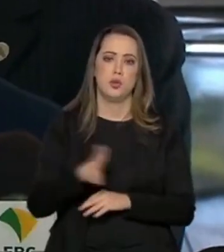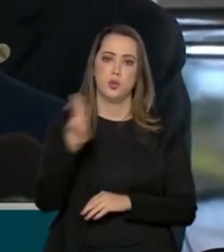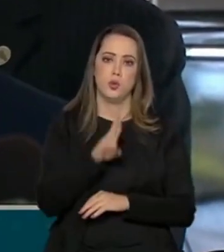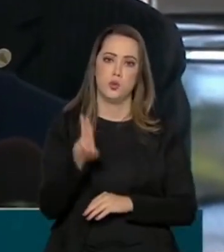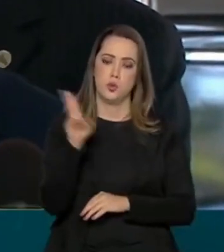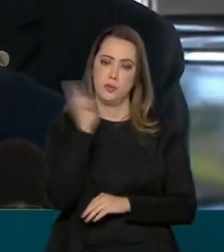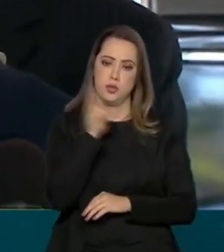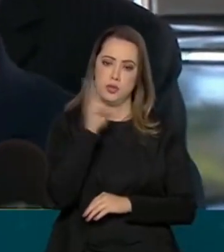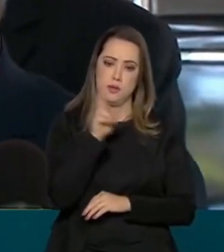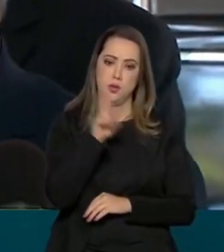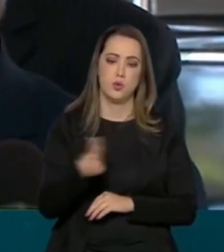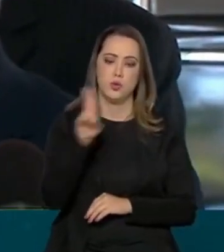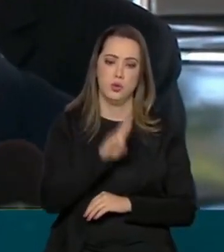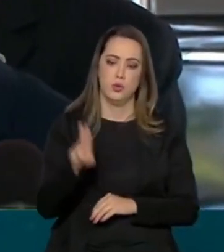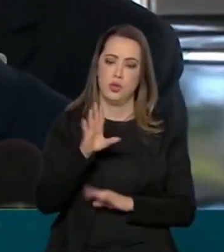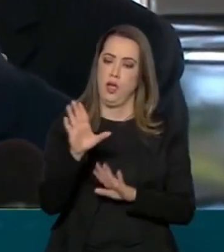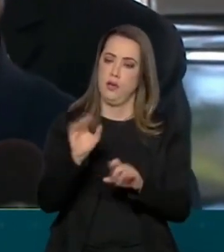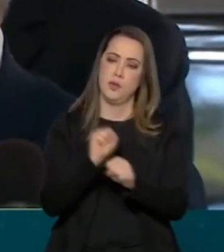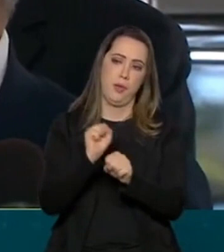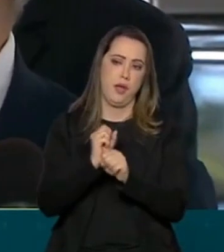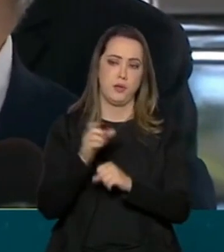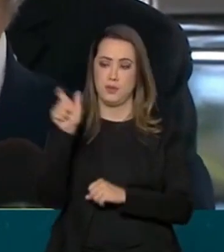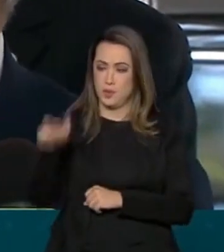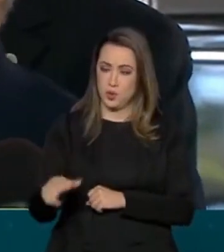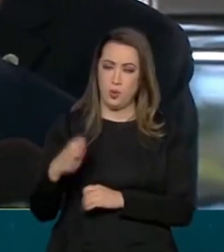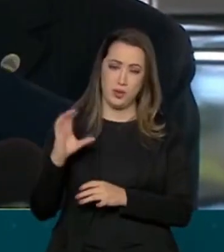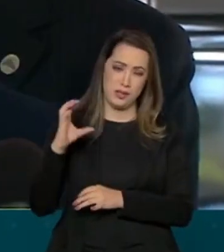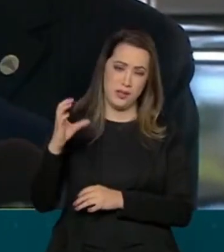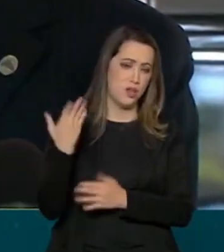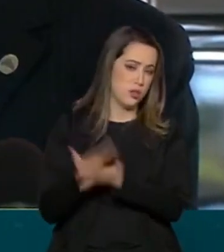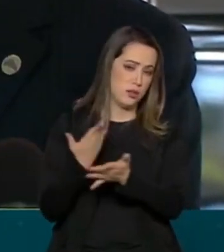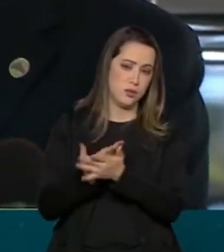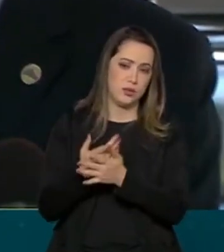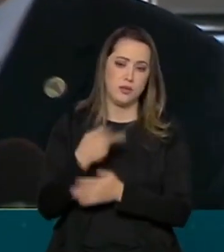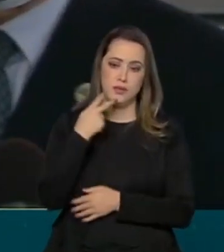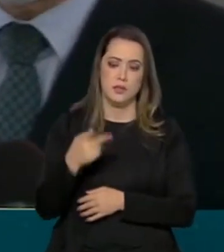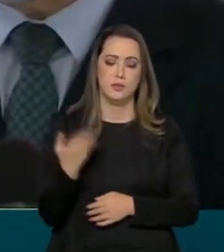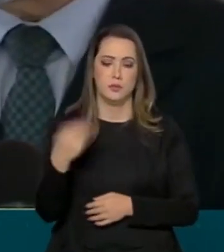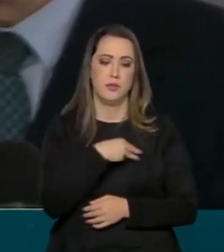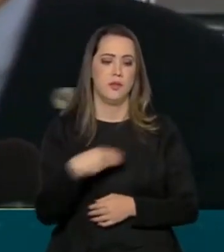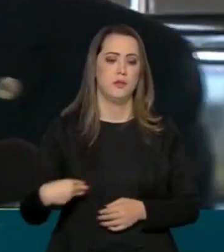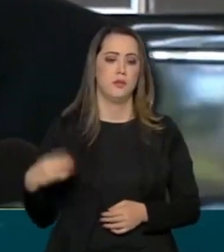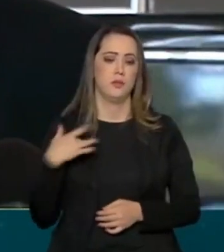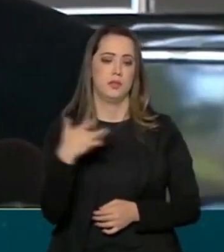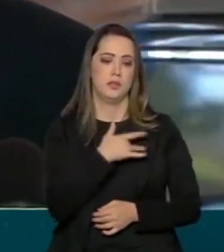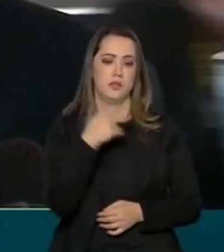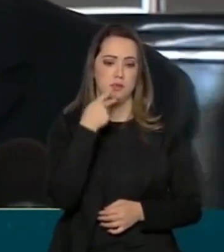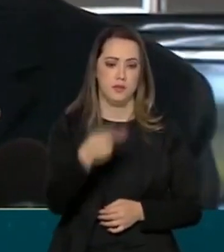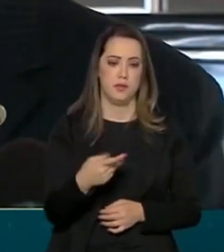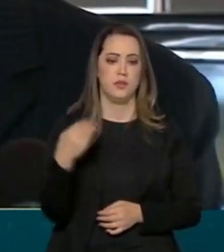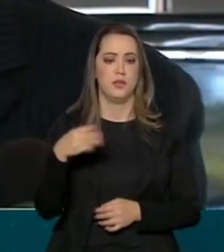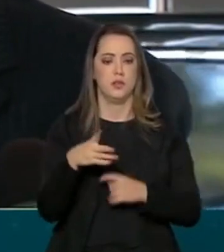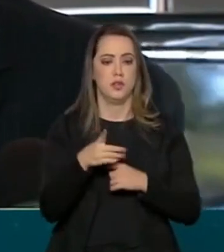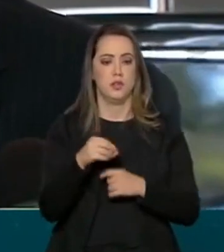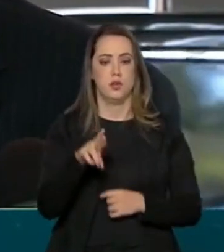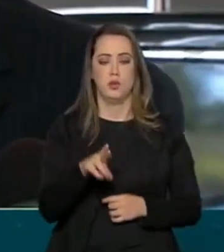também da vacina. Aí eu deixo para os cientistas responderem um pouco mais para frente lá. Eu vou passar a palavra para o nosso ministro, né, da Saúde, para o Marcelo